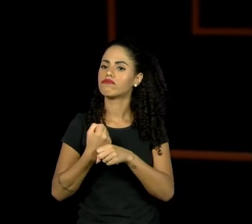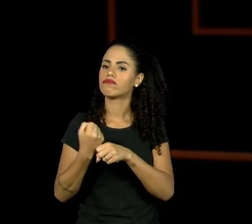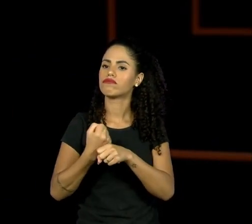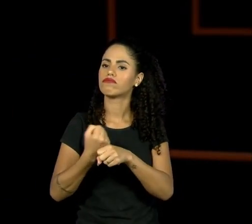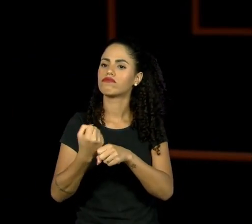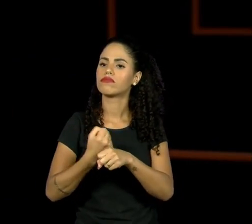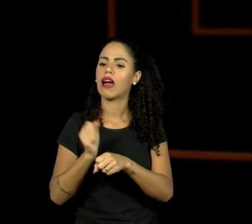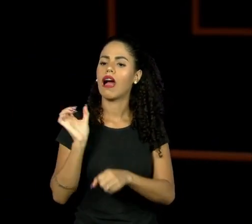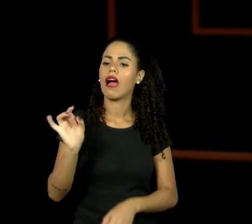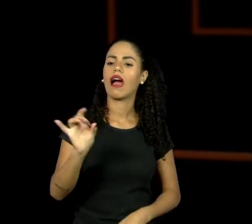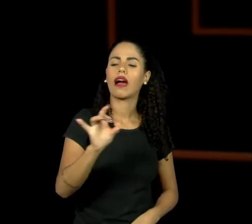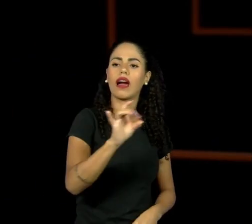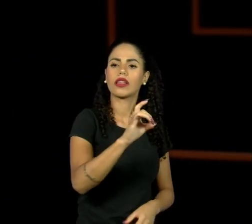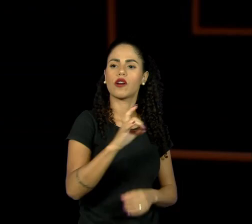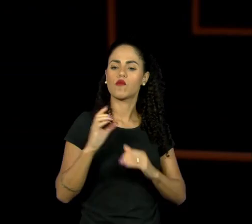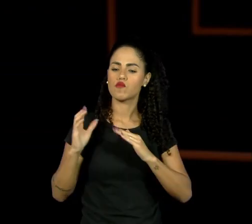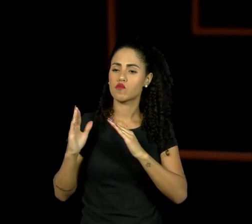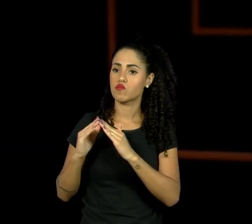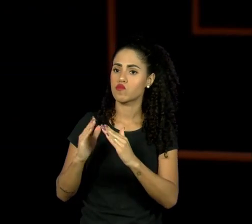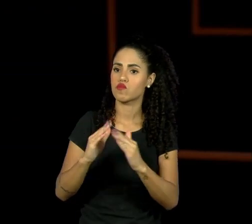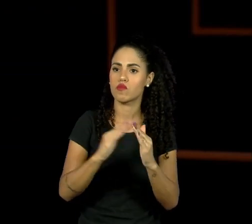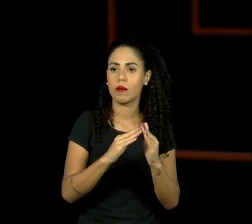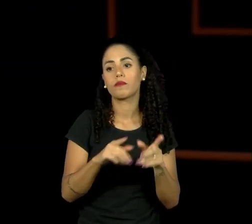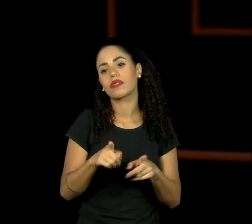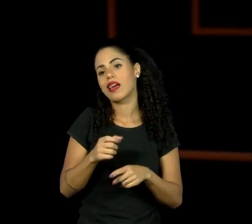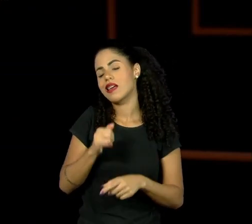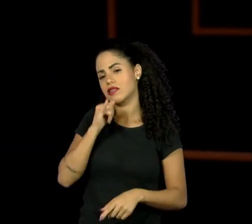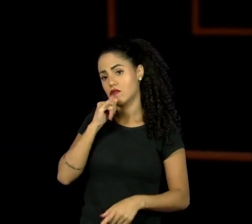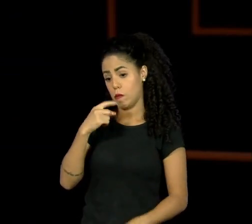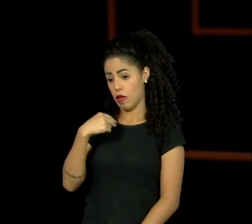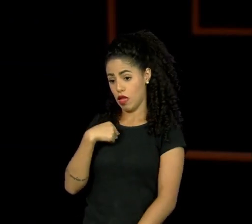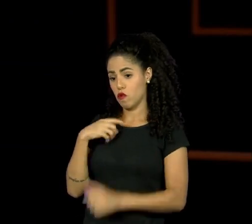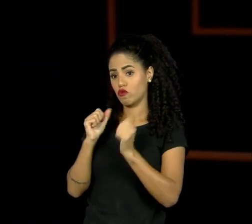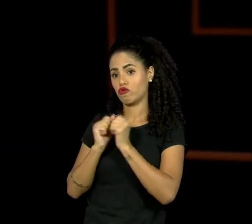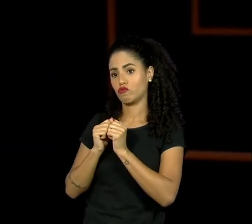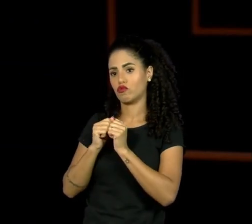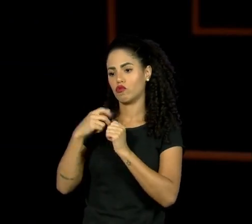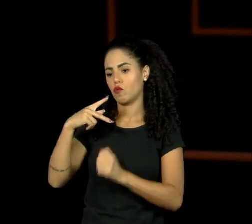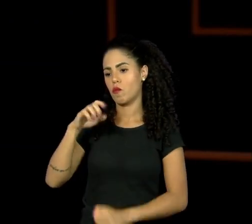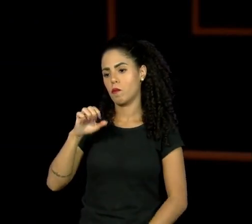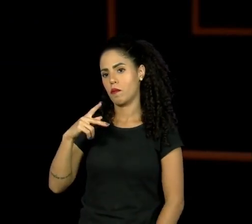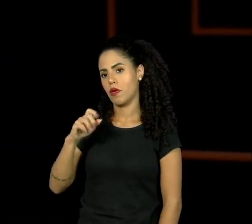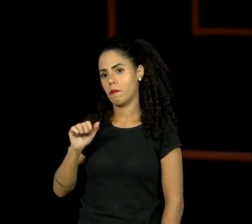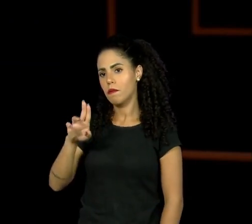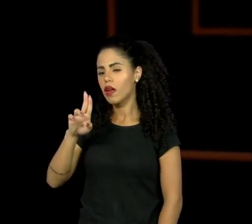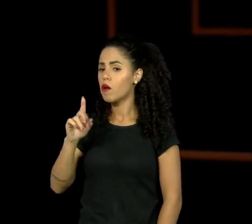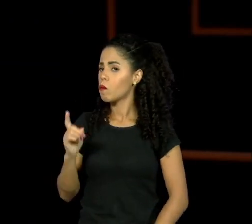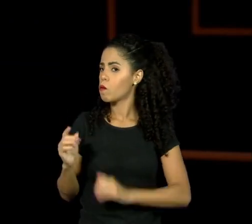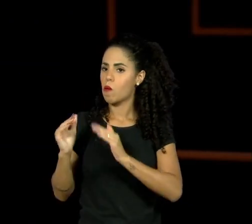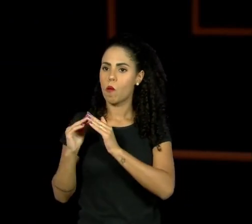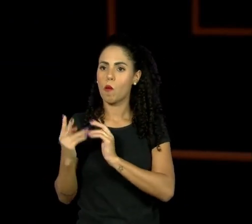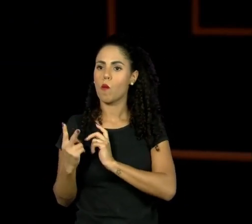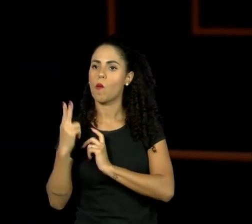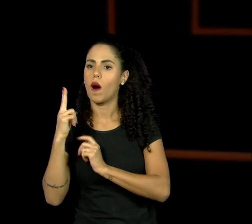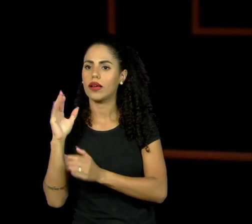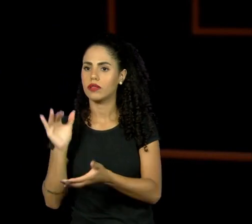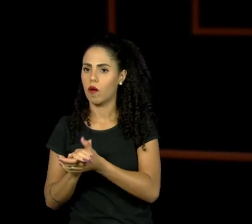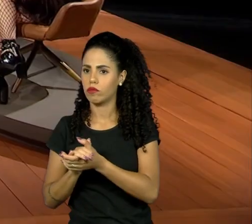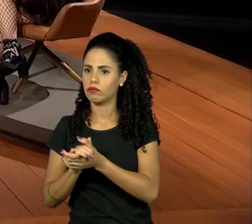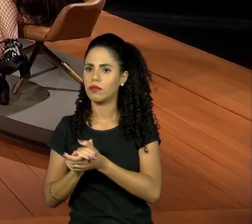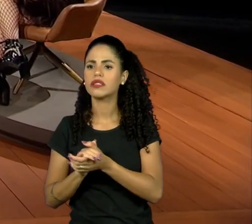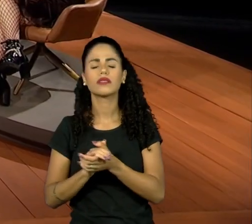sua casa. Porque eu e Pepeu éramos casal. Nós ali não tinha problema nenhum. Mas quando começaram a chegar as